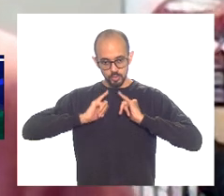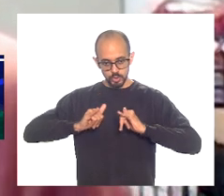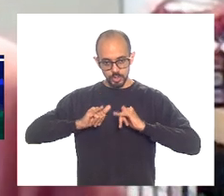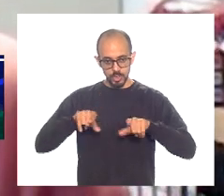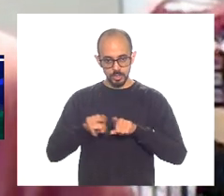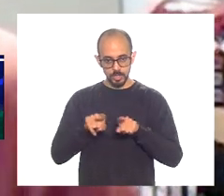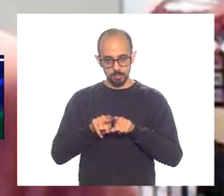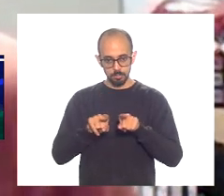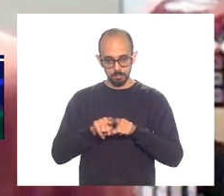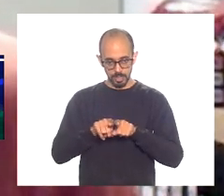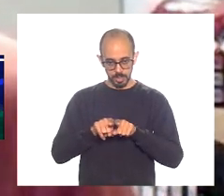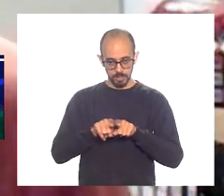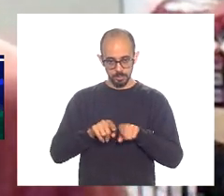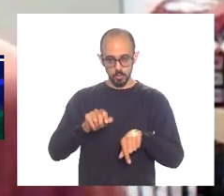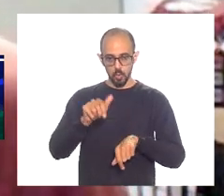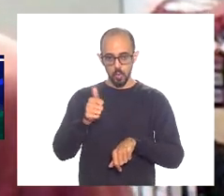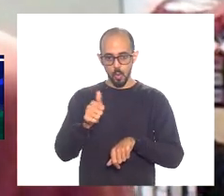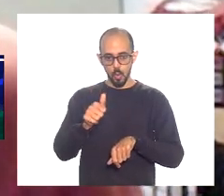que